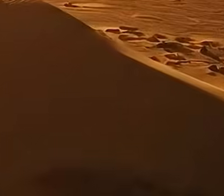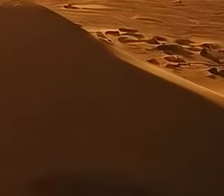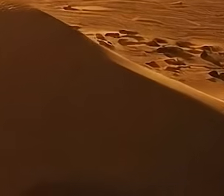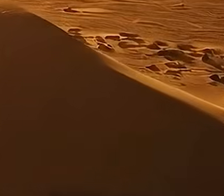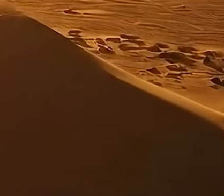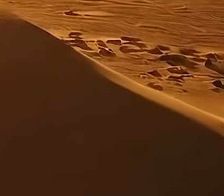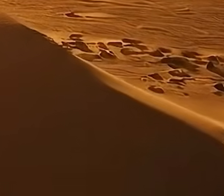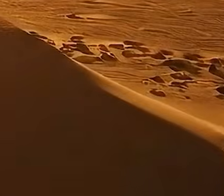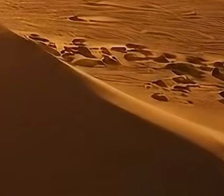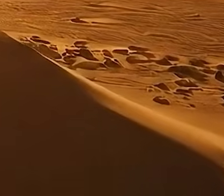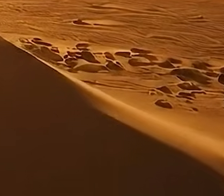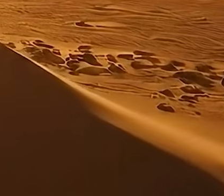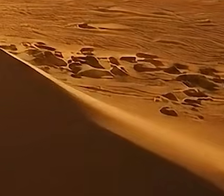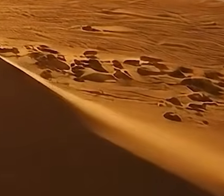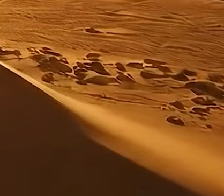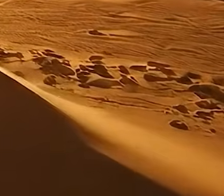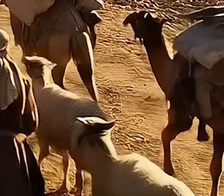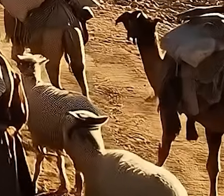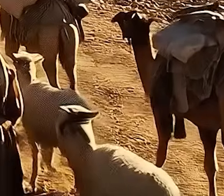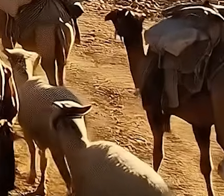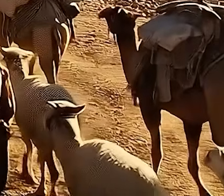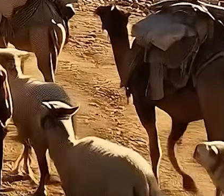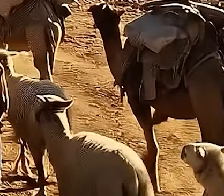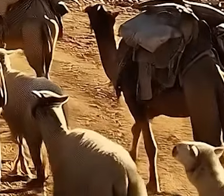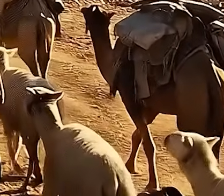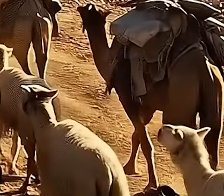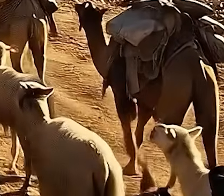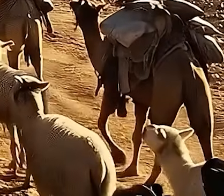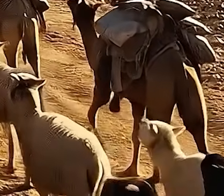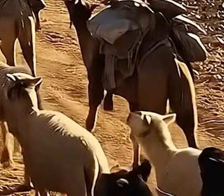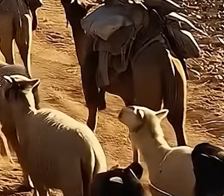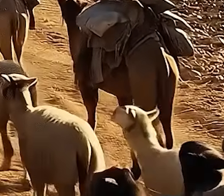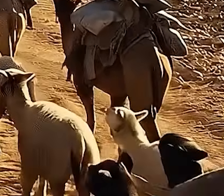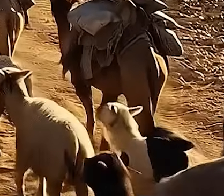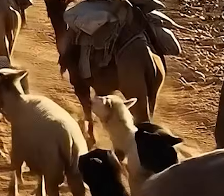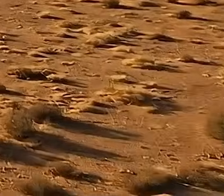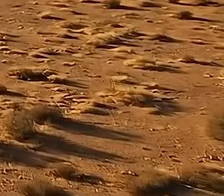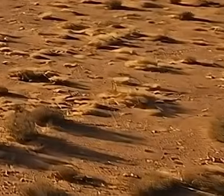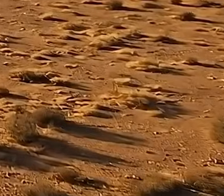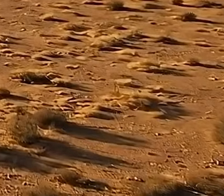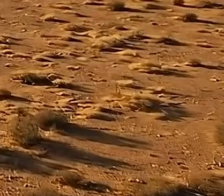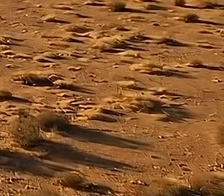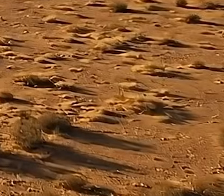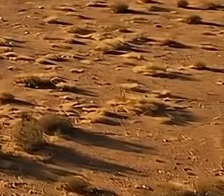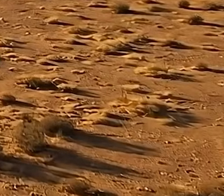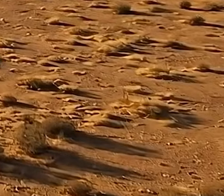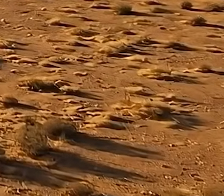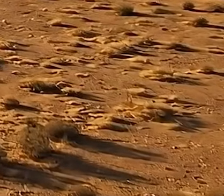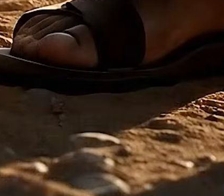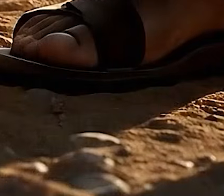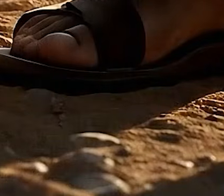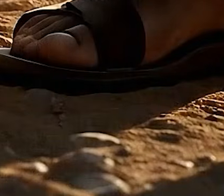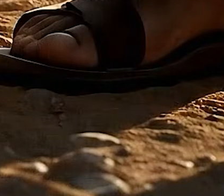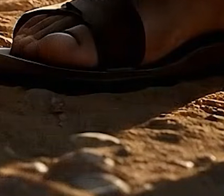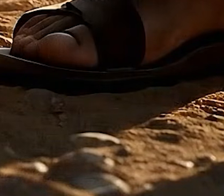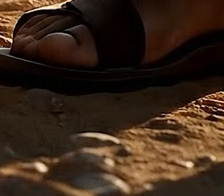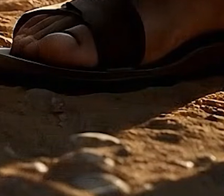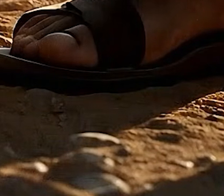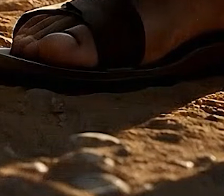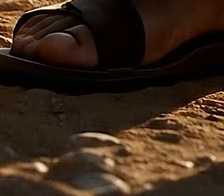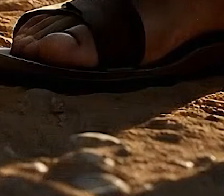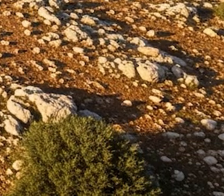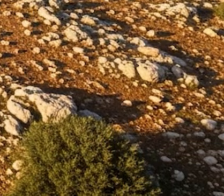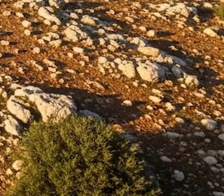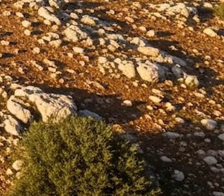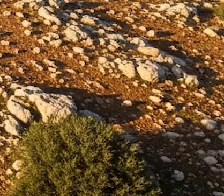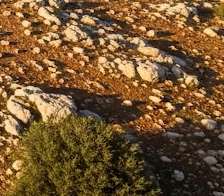sua família, sua história, e seguir rumo ao desconhecido. A Abraão, a cada